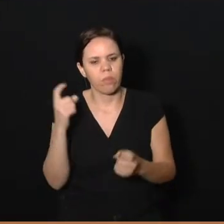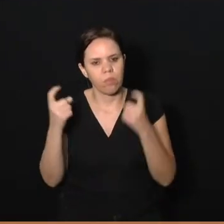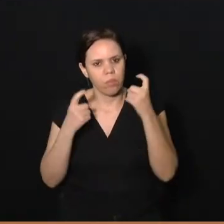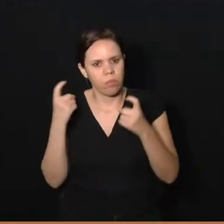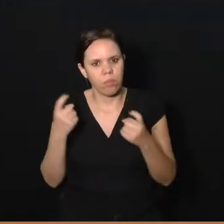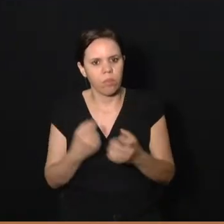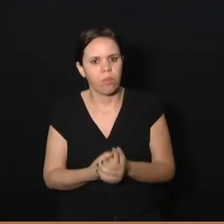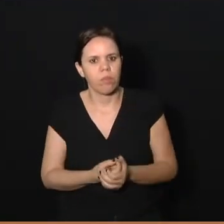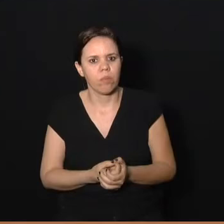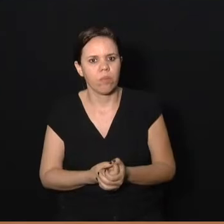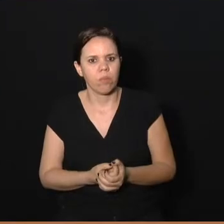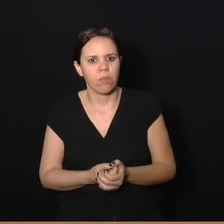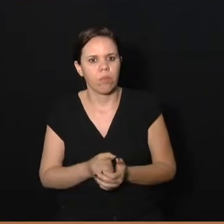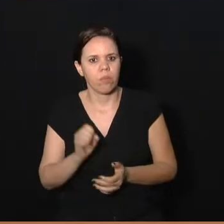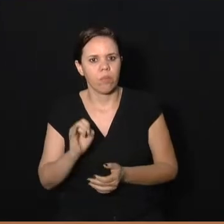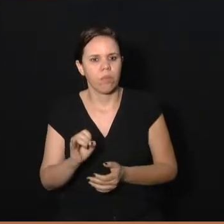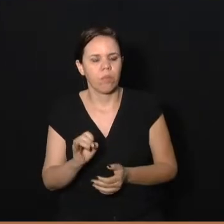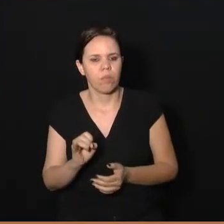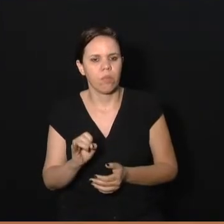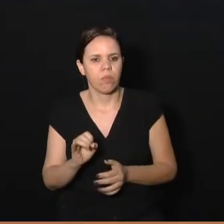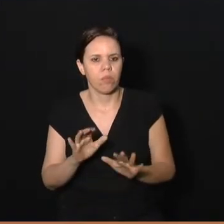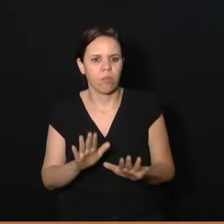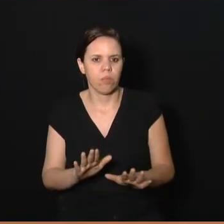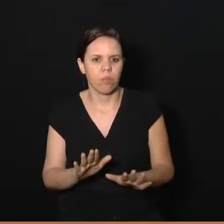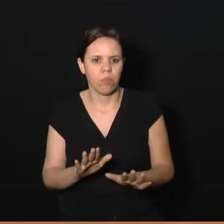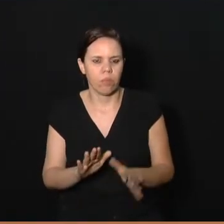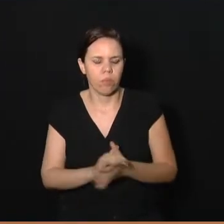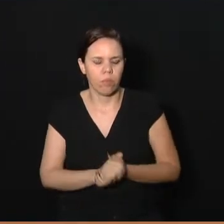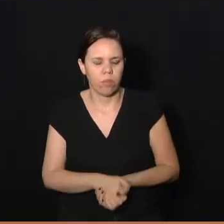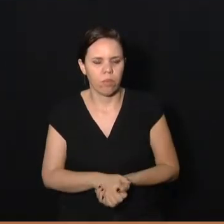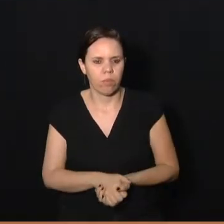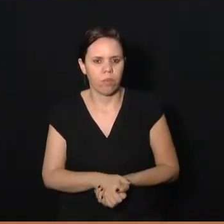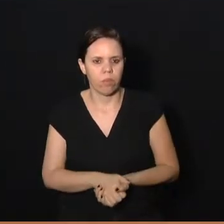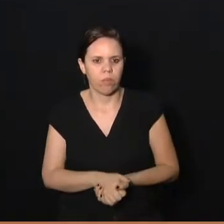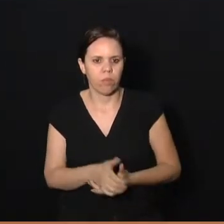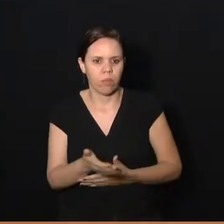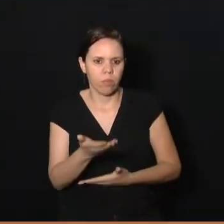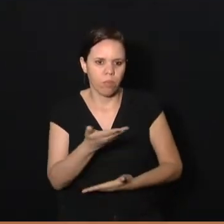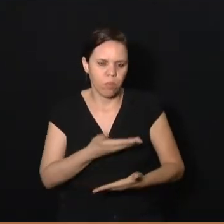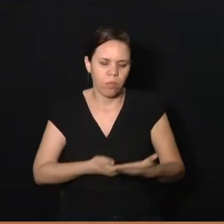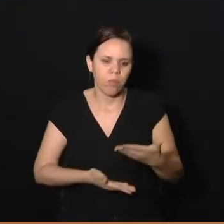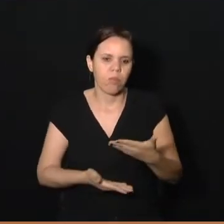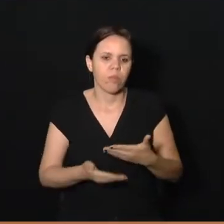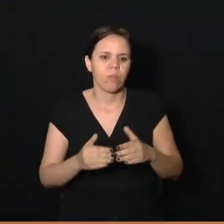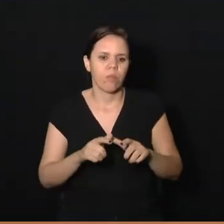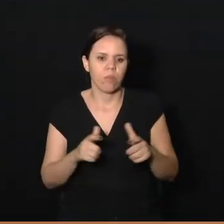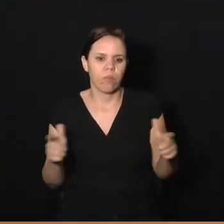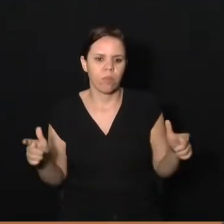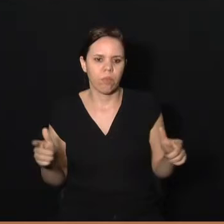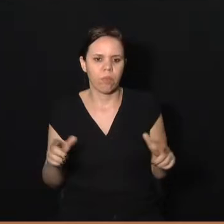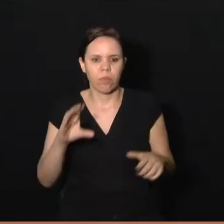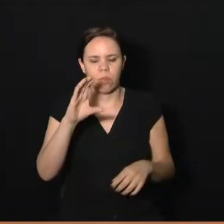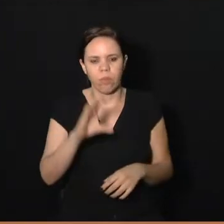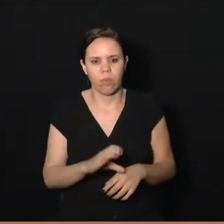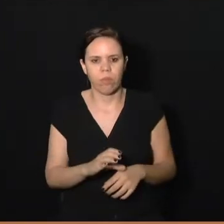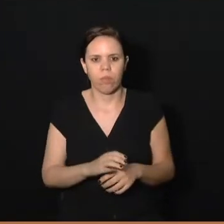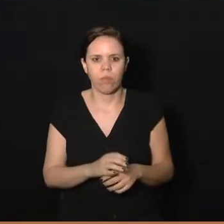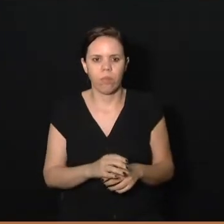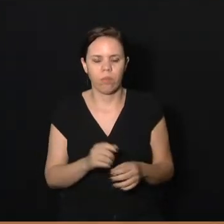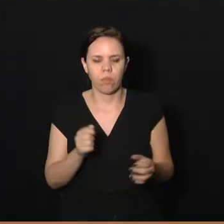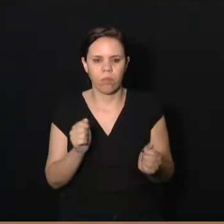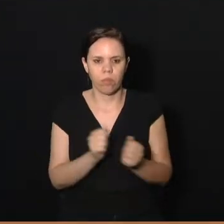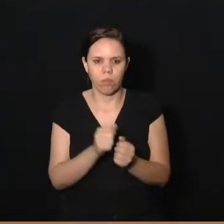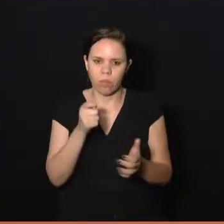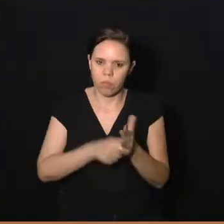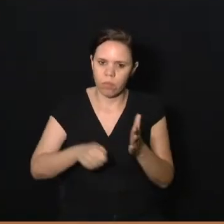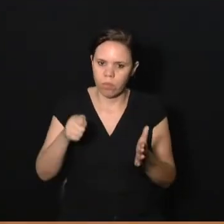preocupado se, apesar do envolvimento cada vez maior do cidadão em torno das políticas